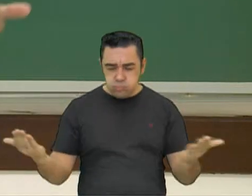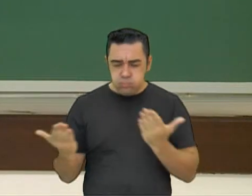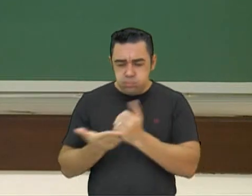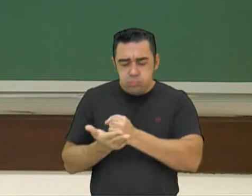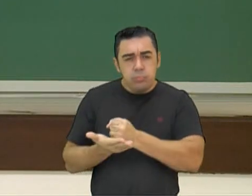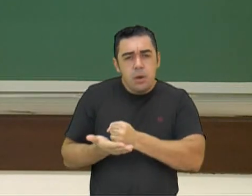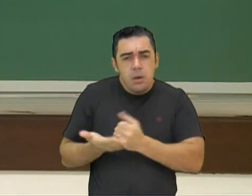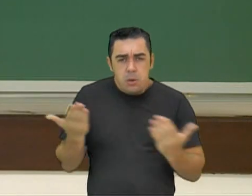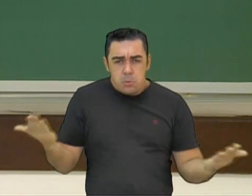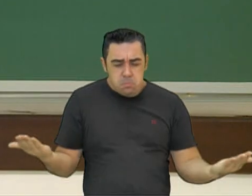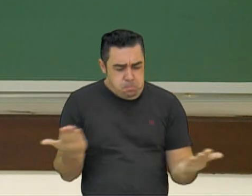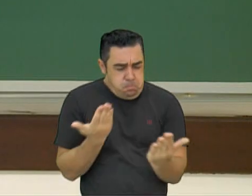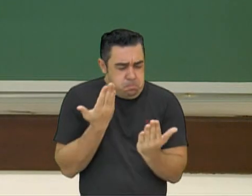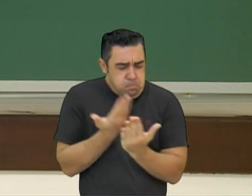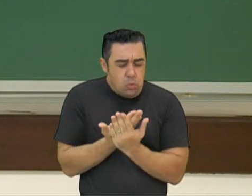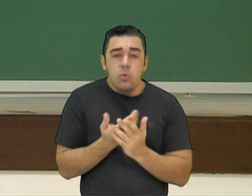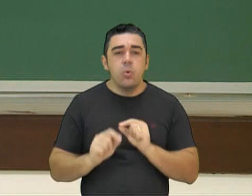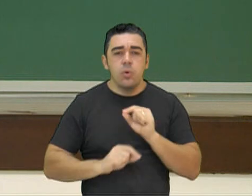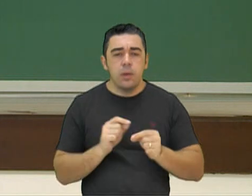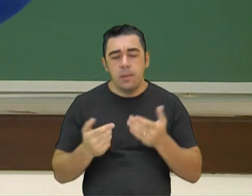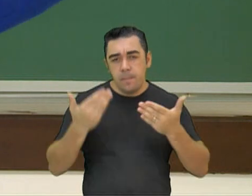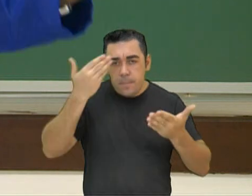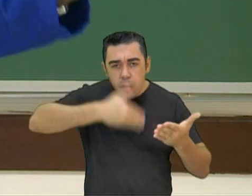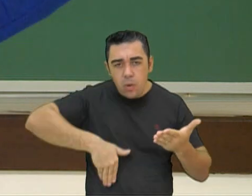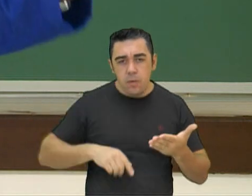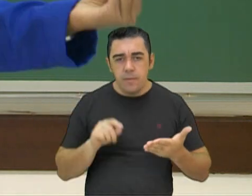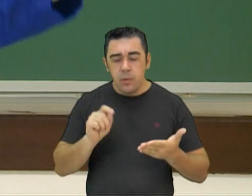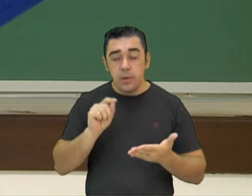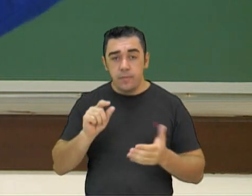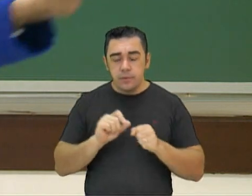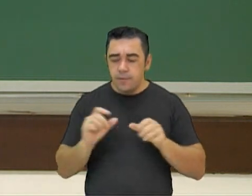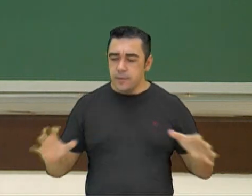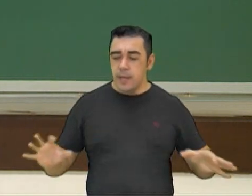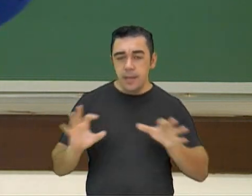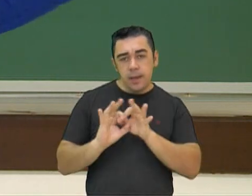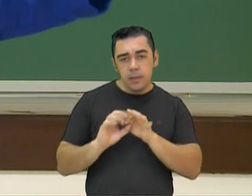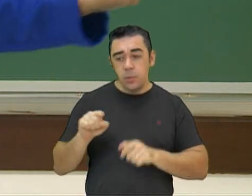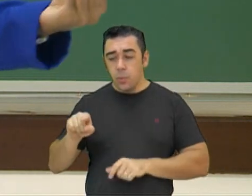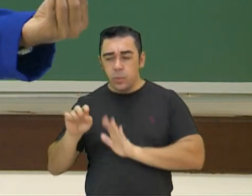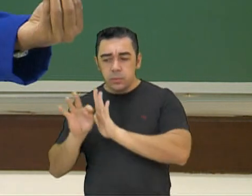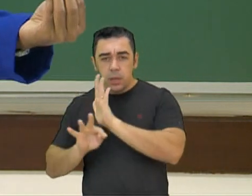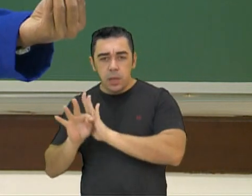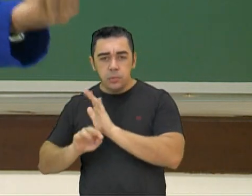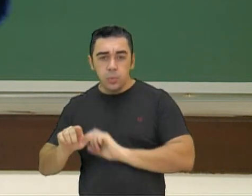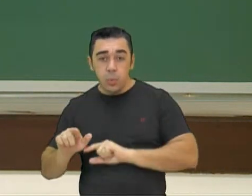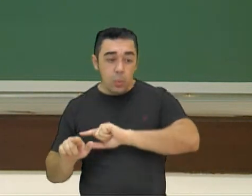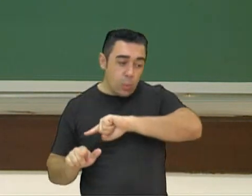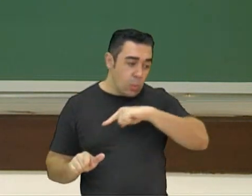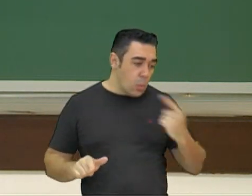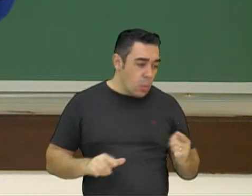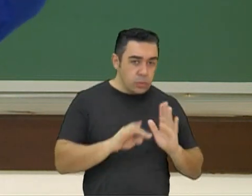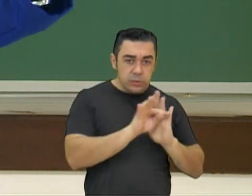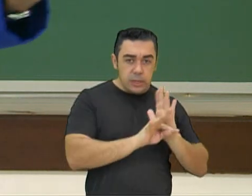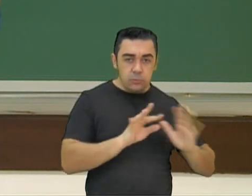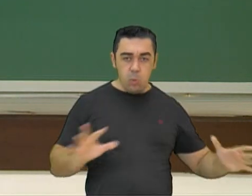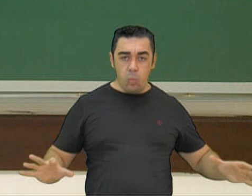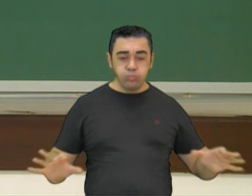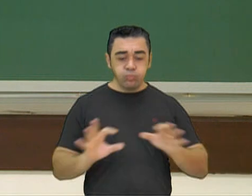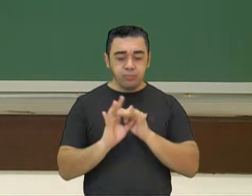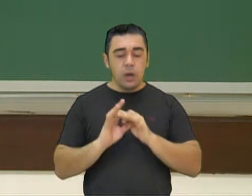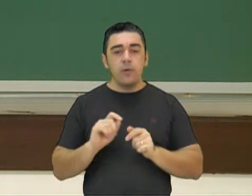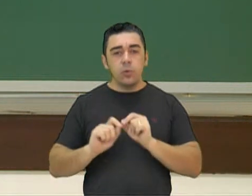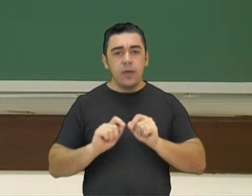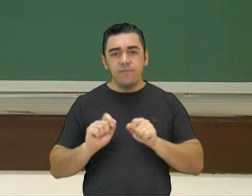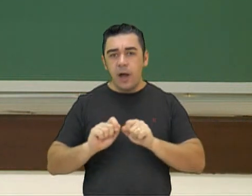de português vive falando isso em sala de aula, é muito importante. Ou seja, você ligar um texto a outros textos, porque isso amplia